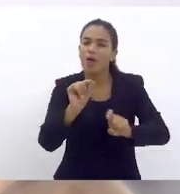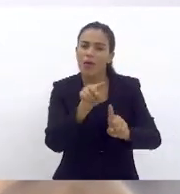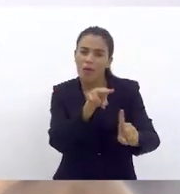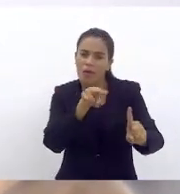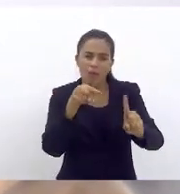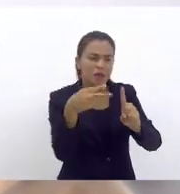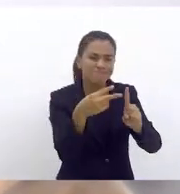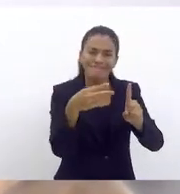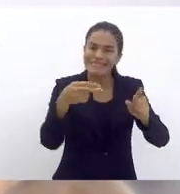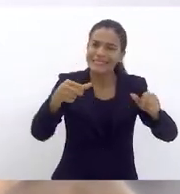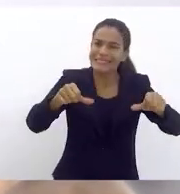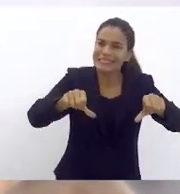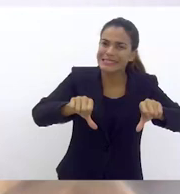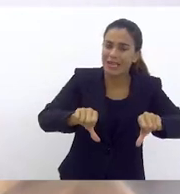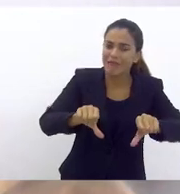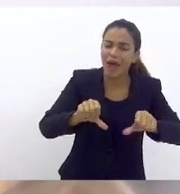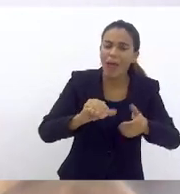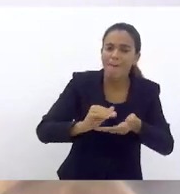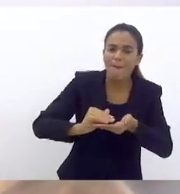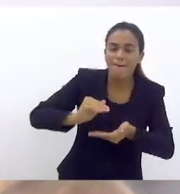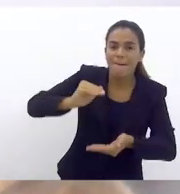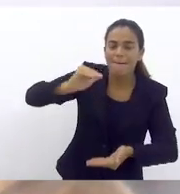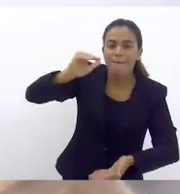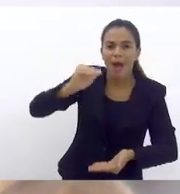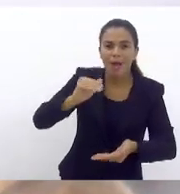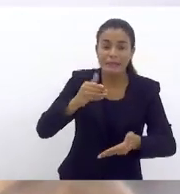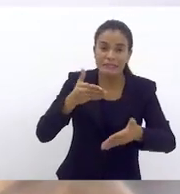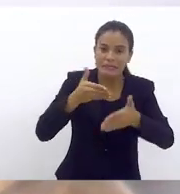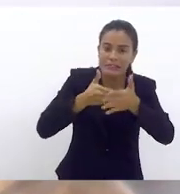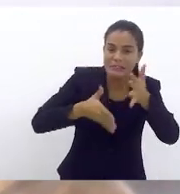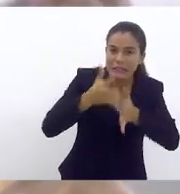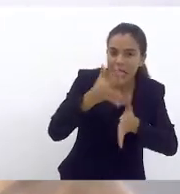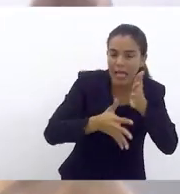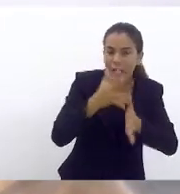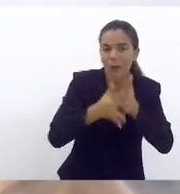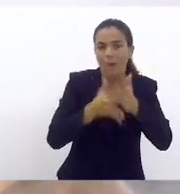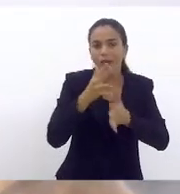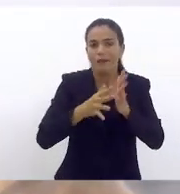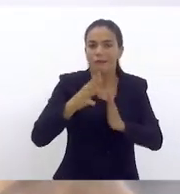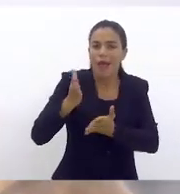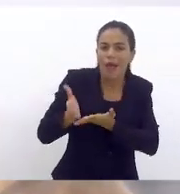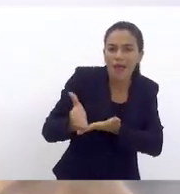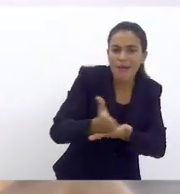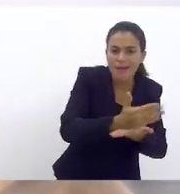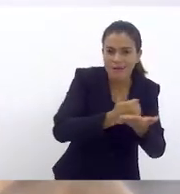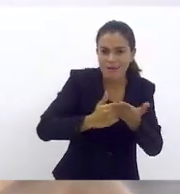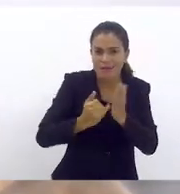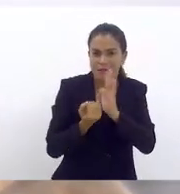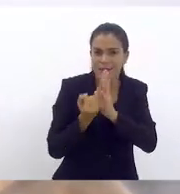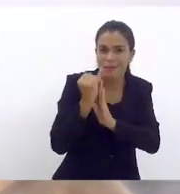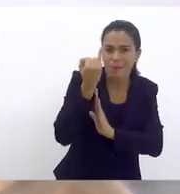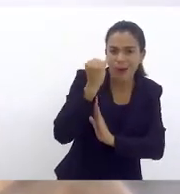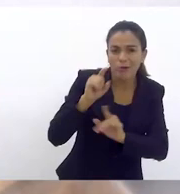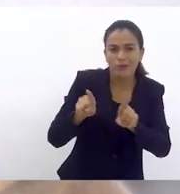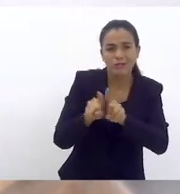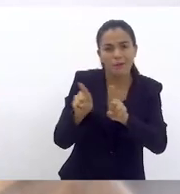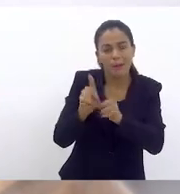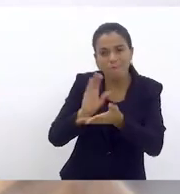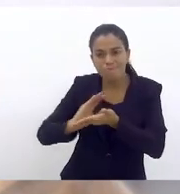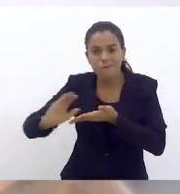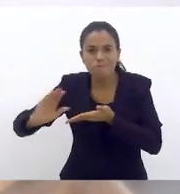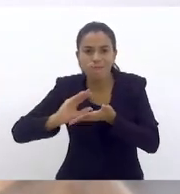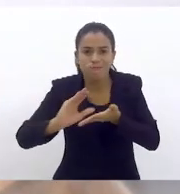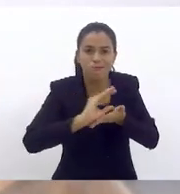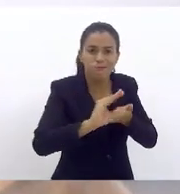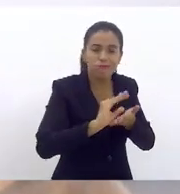déficits que vão se acumulando e que tem pacto nas contas públicas tem impacto na receita tem impacto na própria cadeia de dispersão de